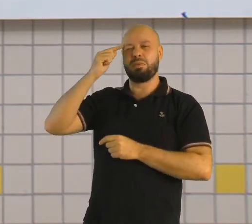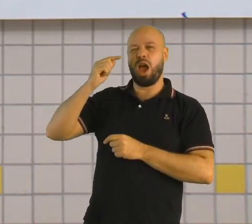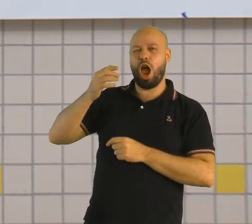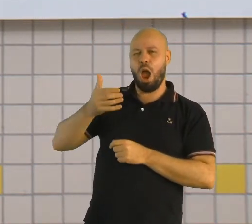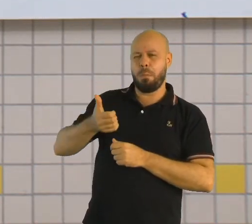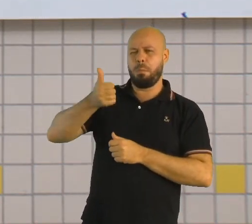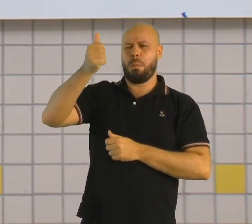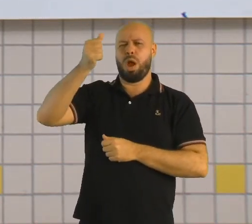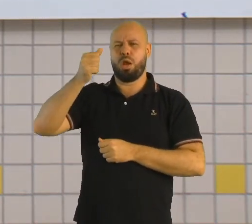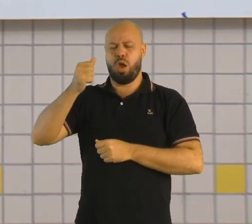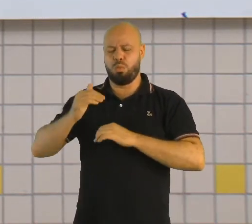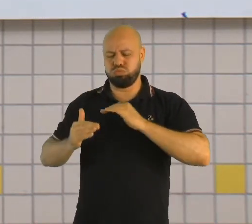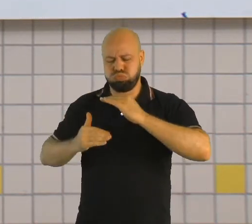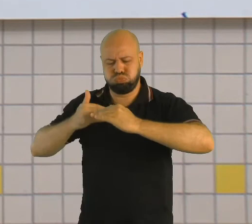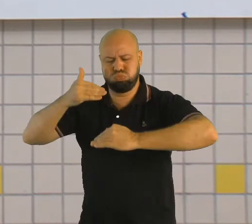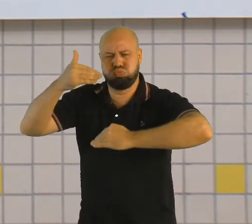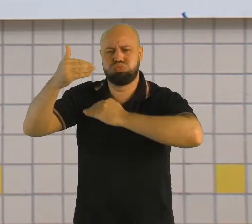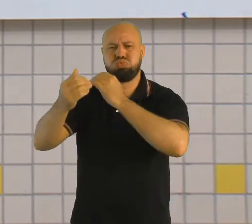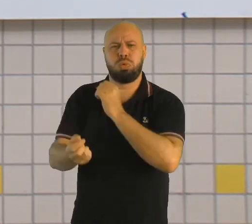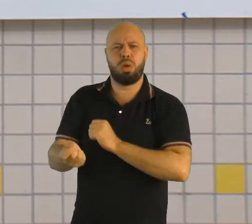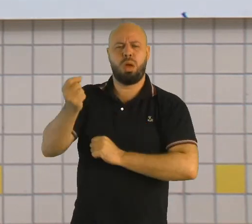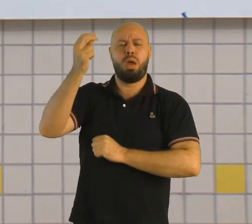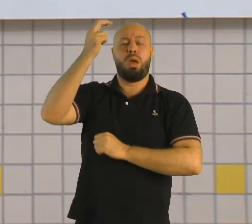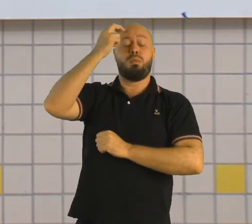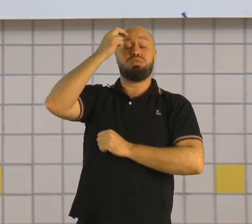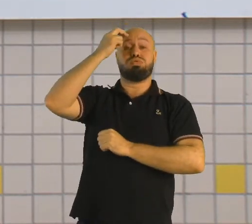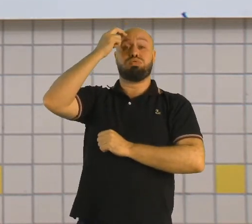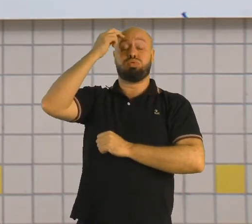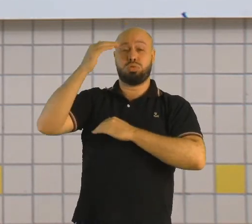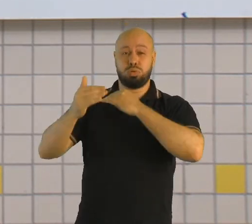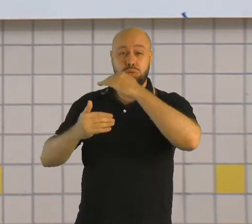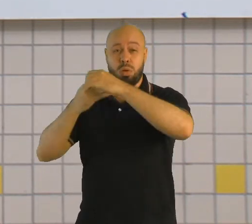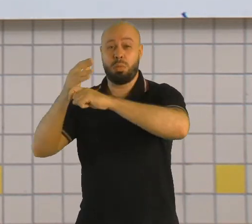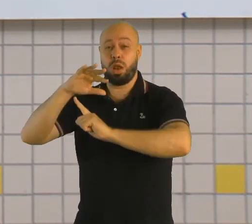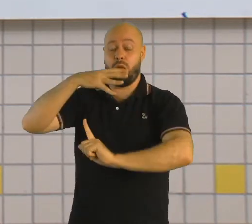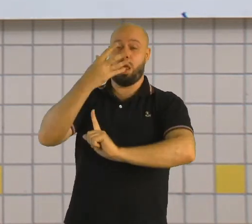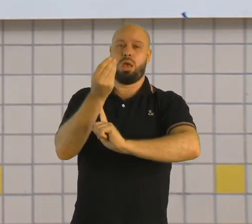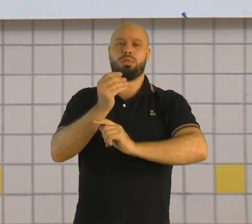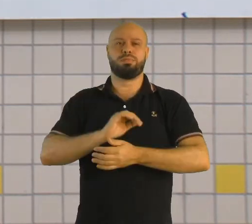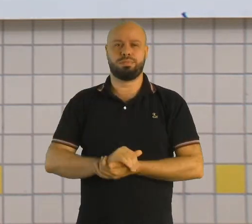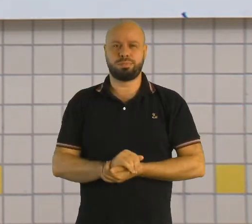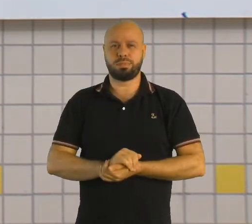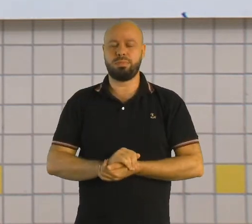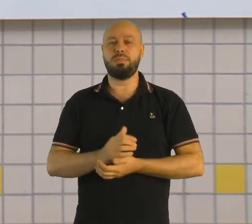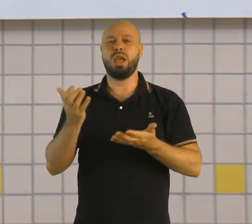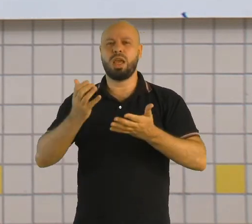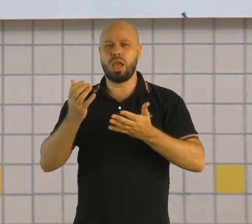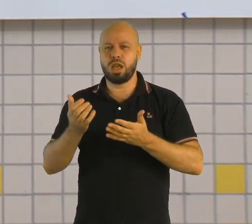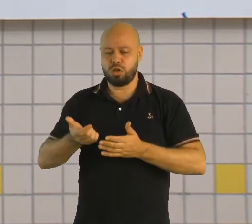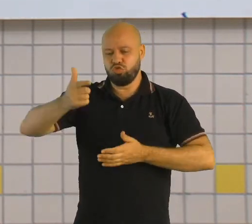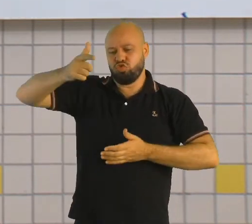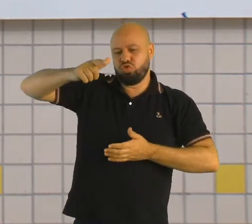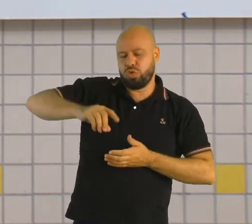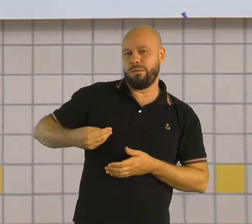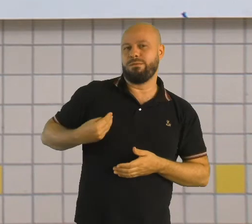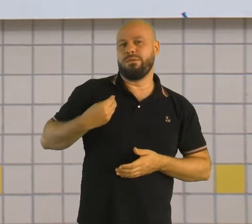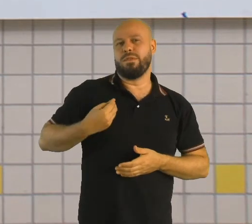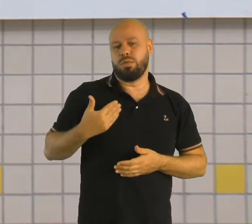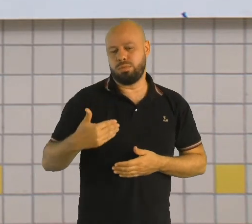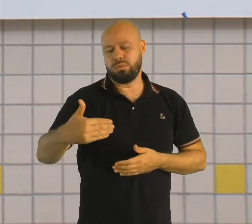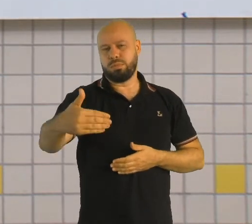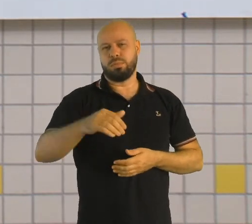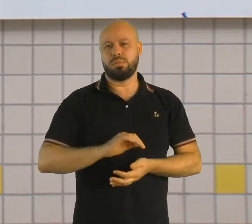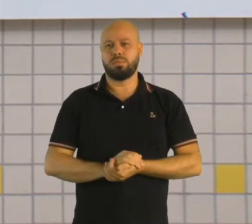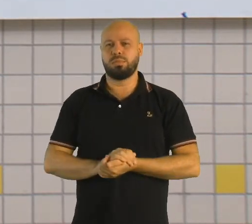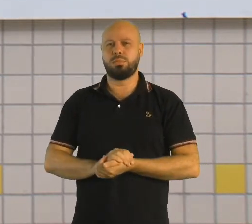grande desenvolvimento intelectual, né, então eles queriam fazer renascer essa cultura greco-romana. Aí nós demos vários destaques